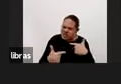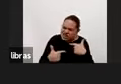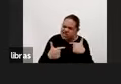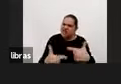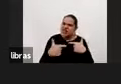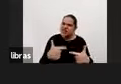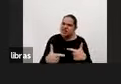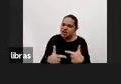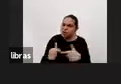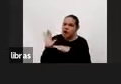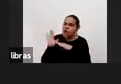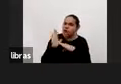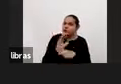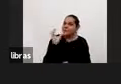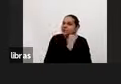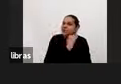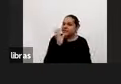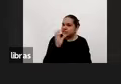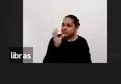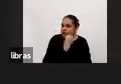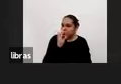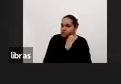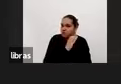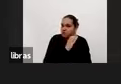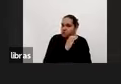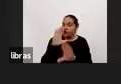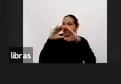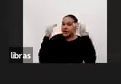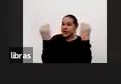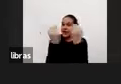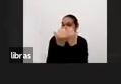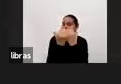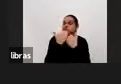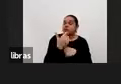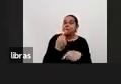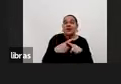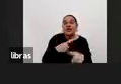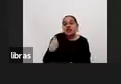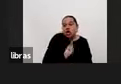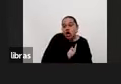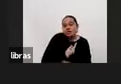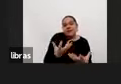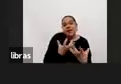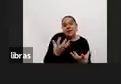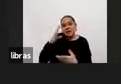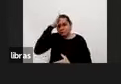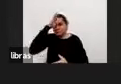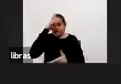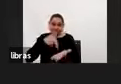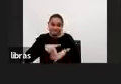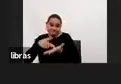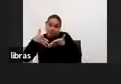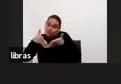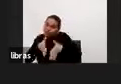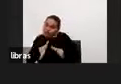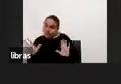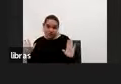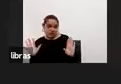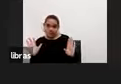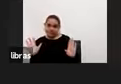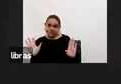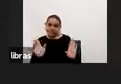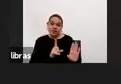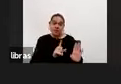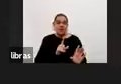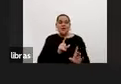lá no Congresso, que o Congresso aprovou, graças a essa medida, e muita parte da